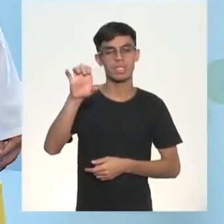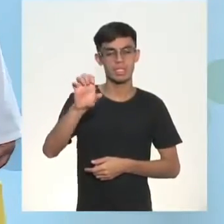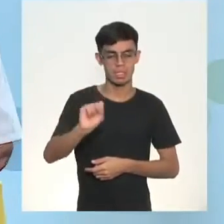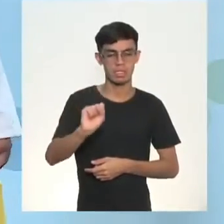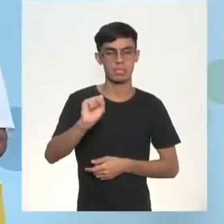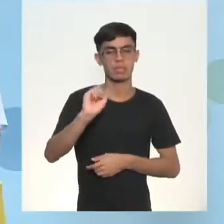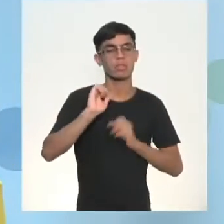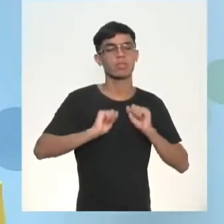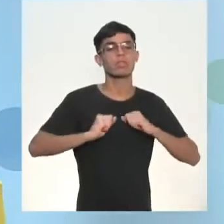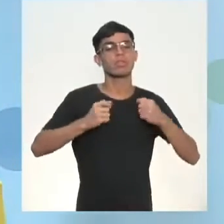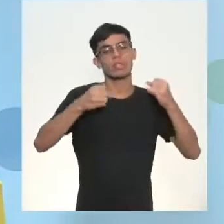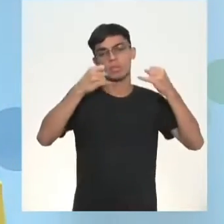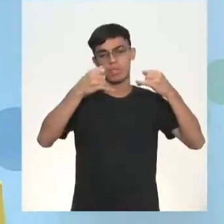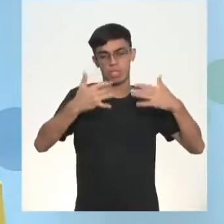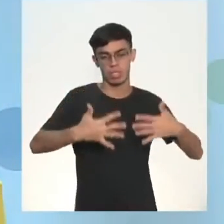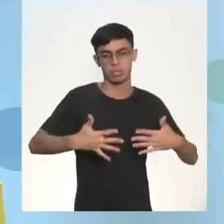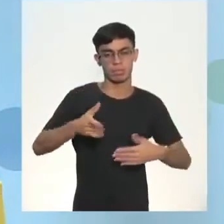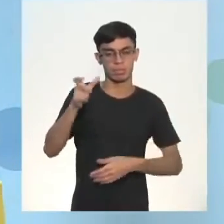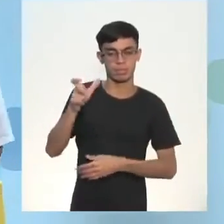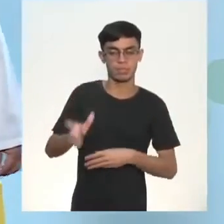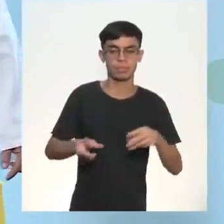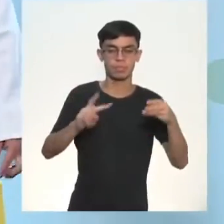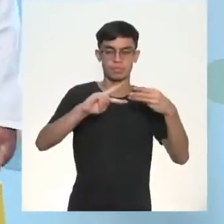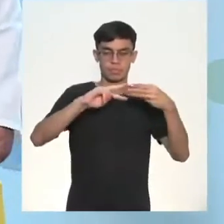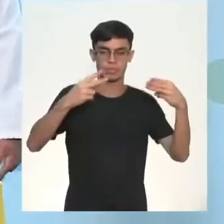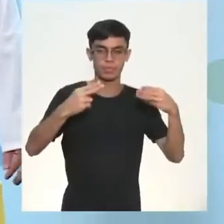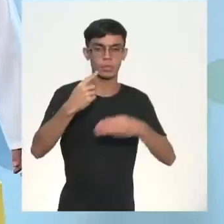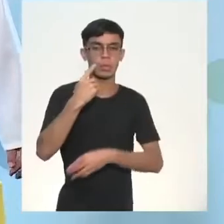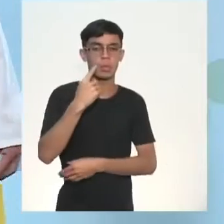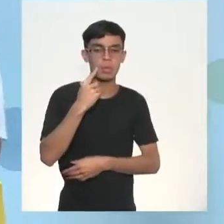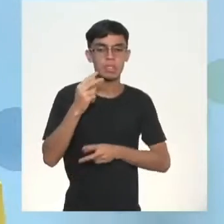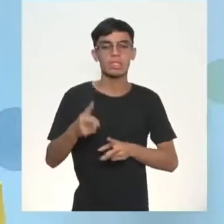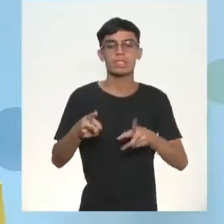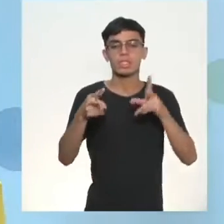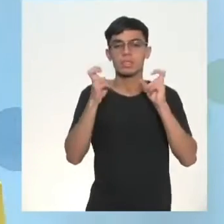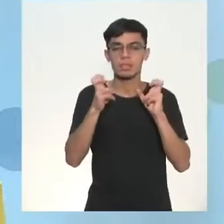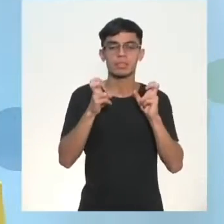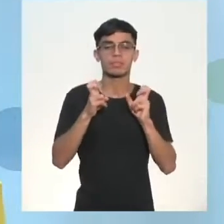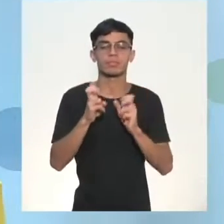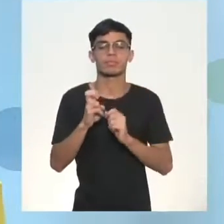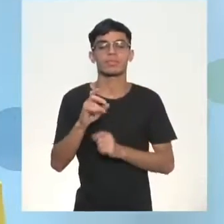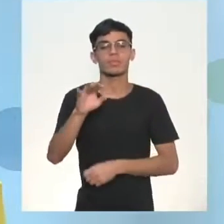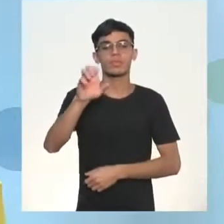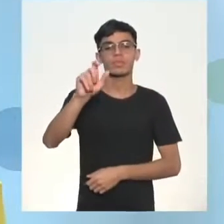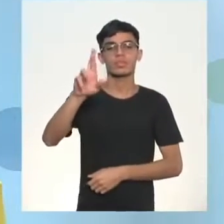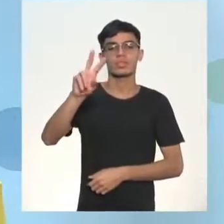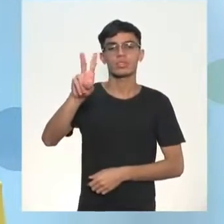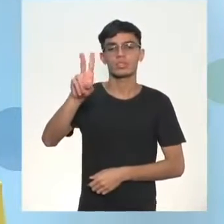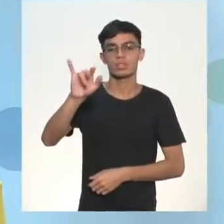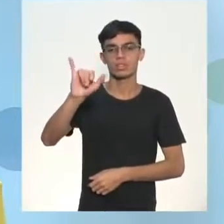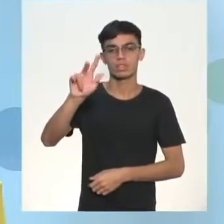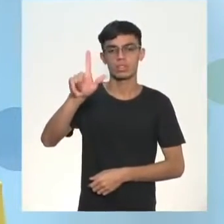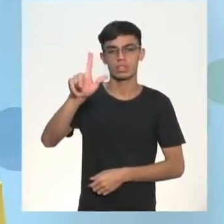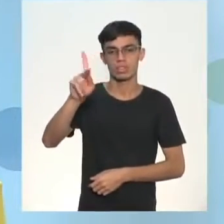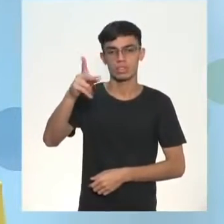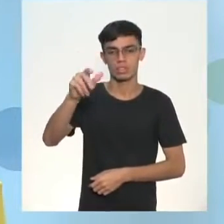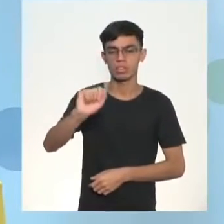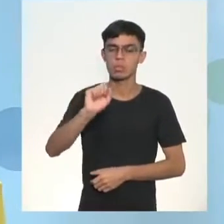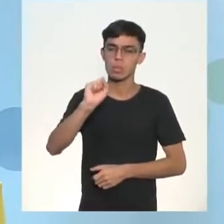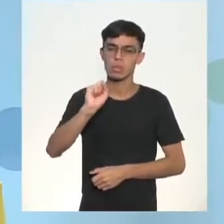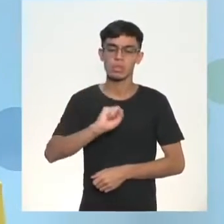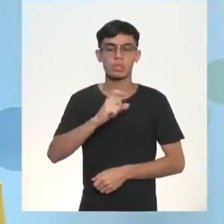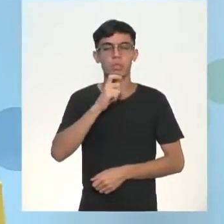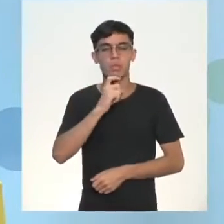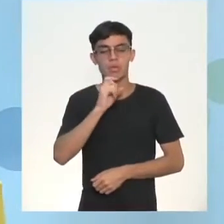fenômeno. Pois bem, o Gregor Mendel, ele observou o quê? Ele observou que as ervilhas, elas poderiam ser amarelas